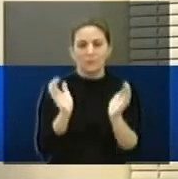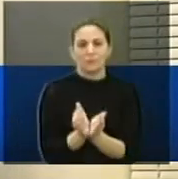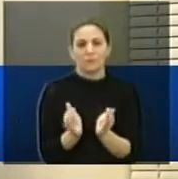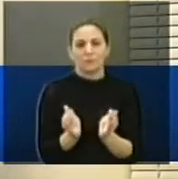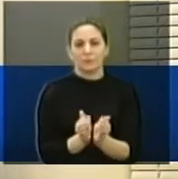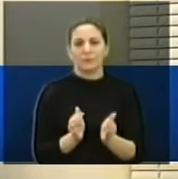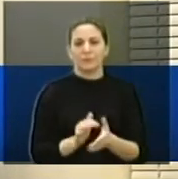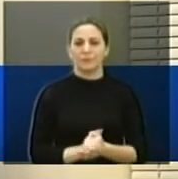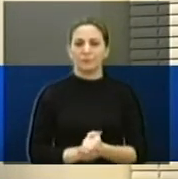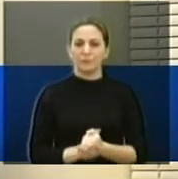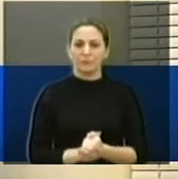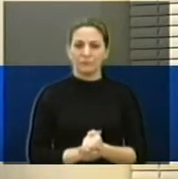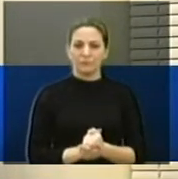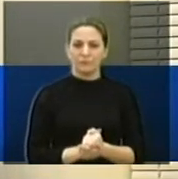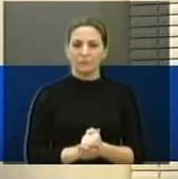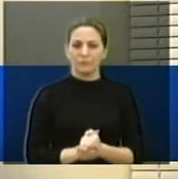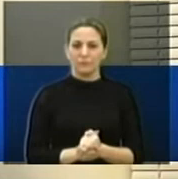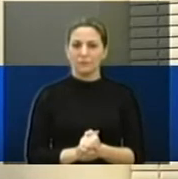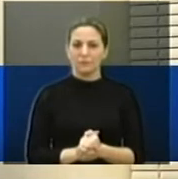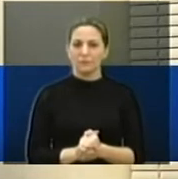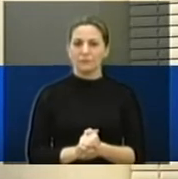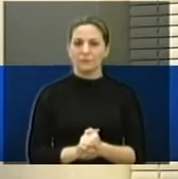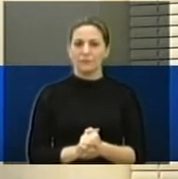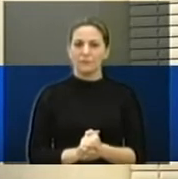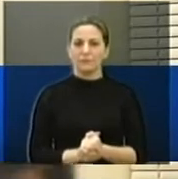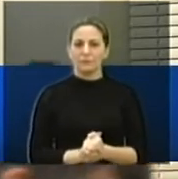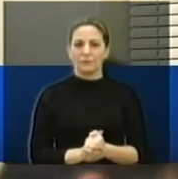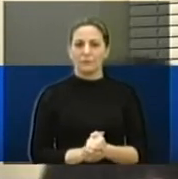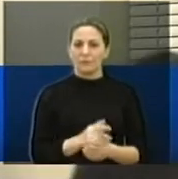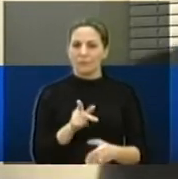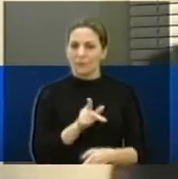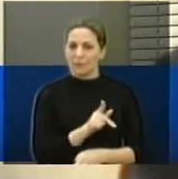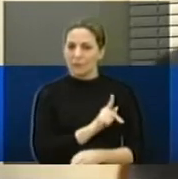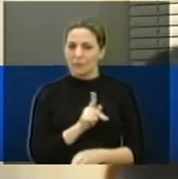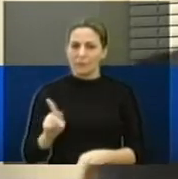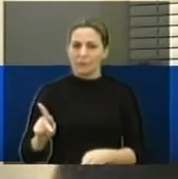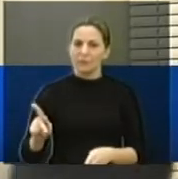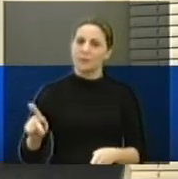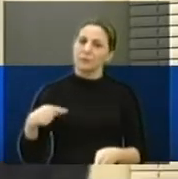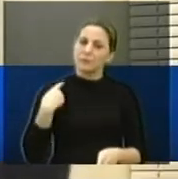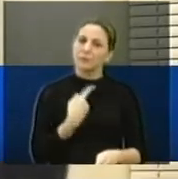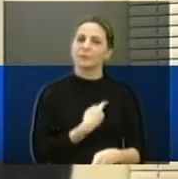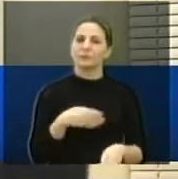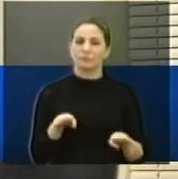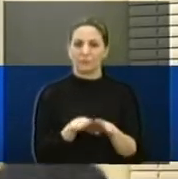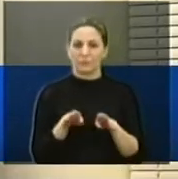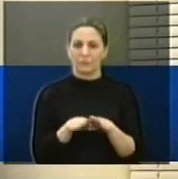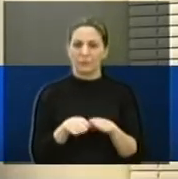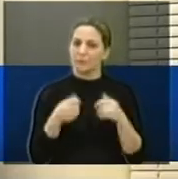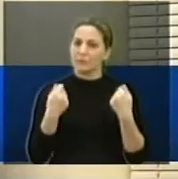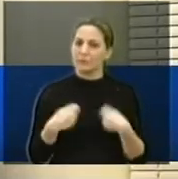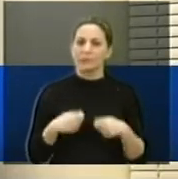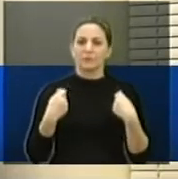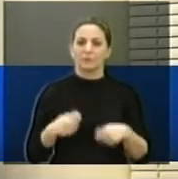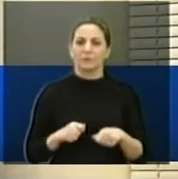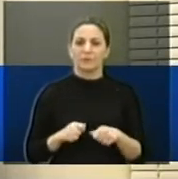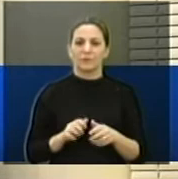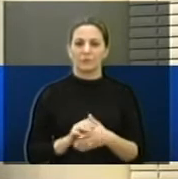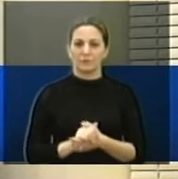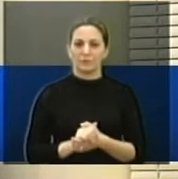comissão pelo senhor presidente para nós também se não precisa